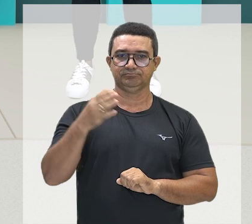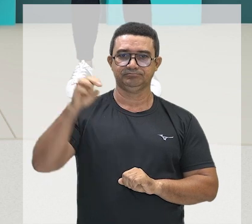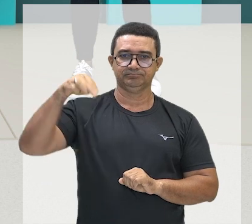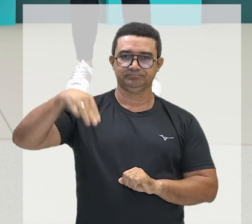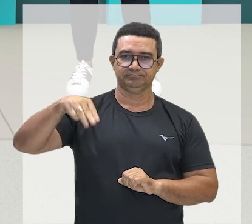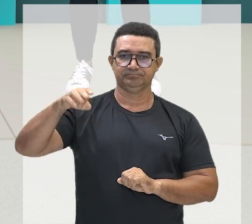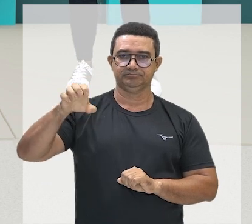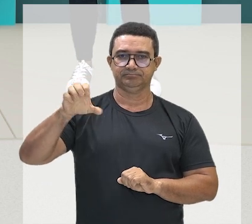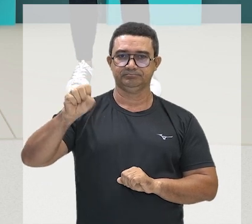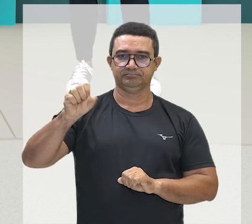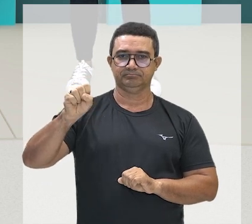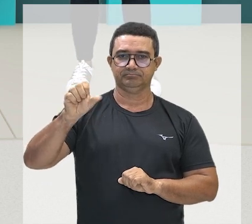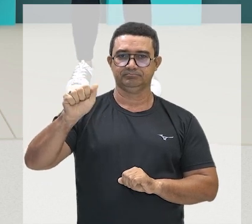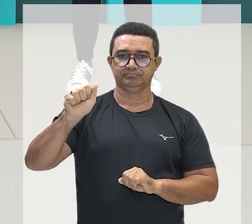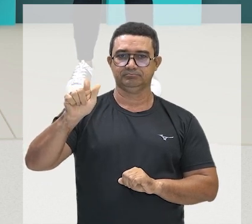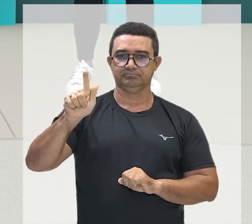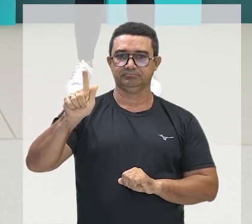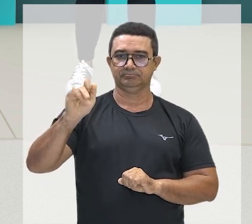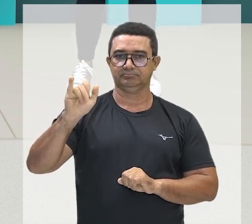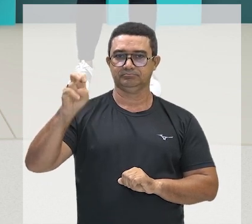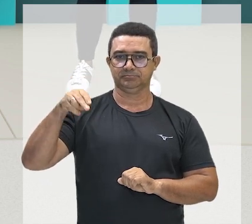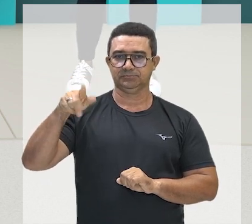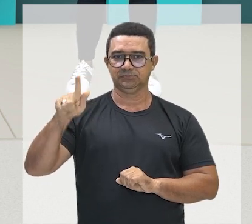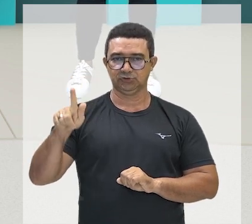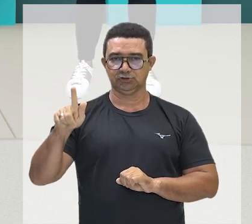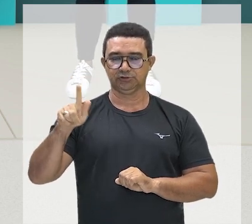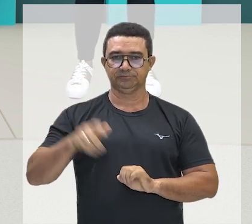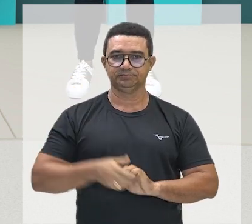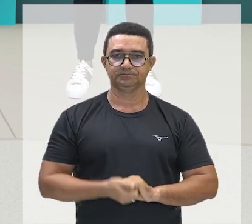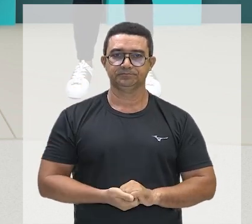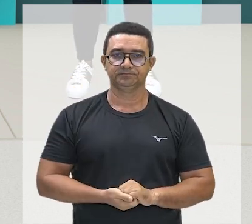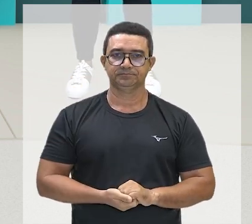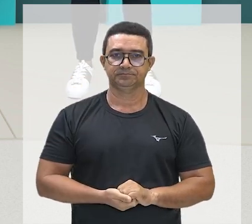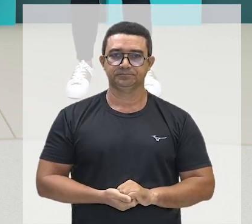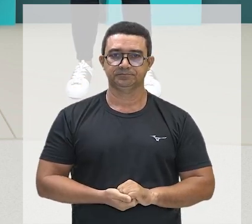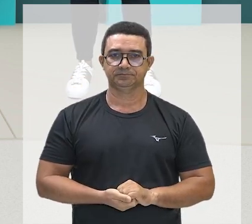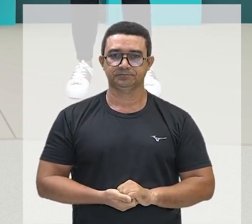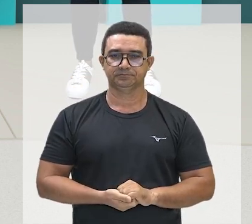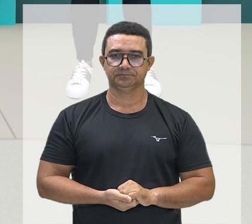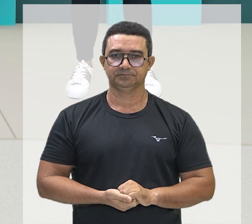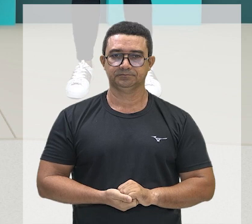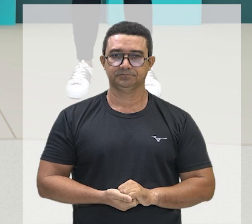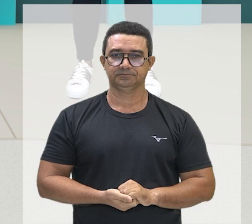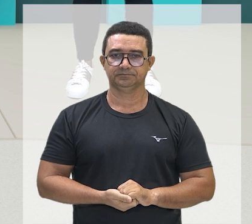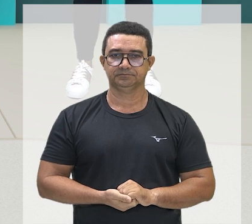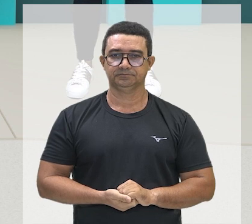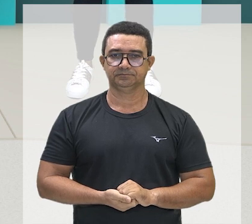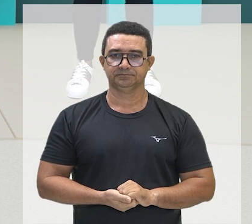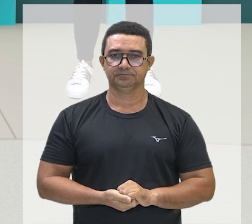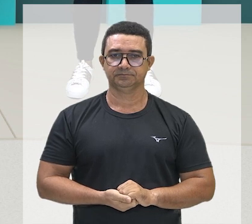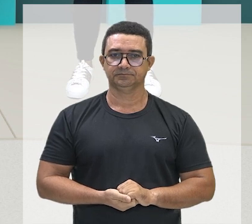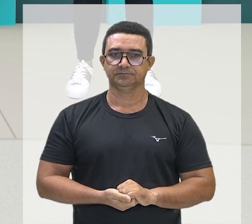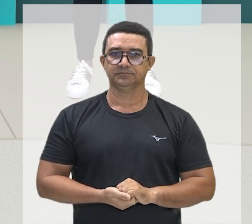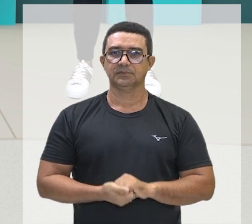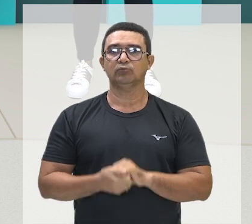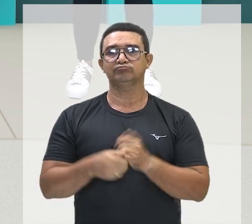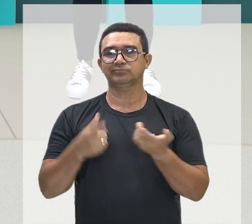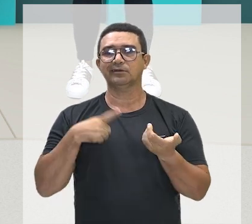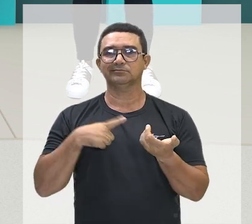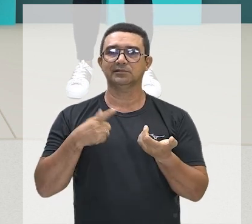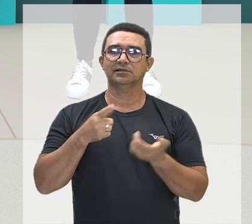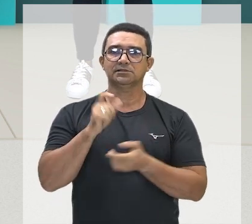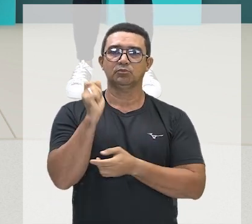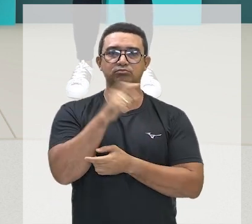Real-time conversation through apples like WhatsApp, Telegram, Messenger. As